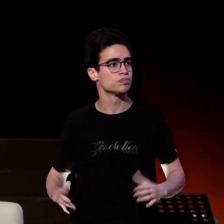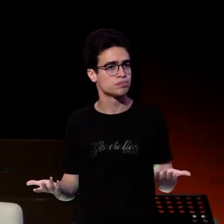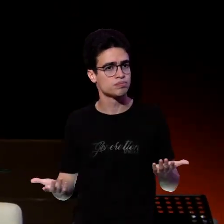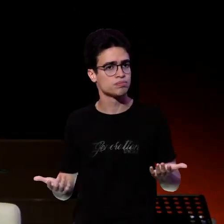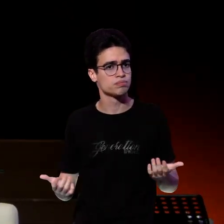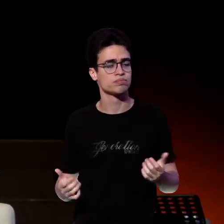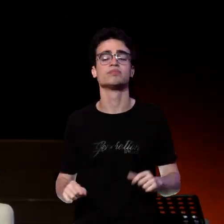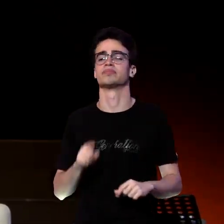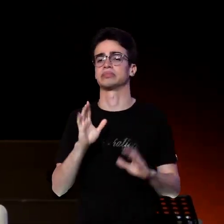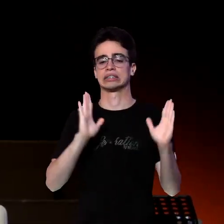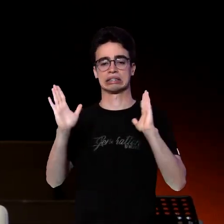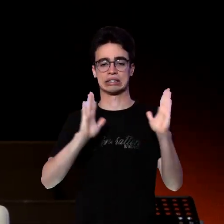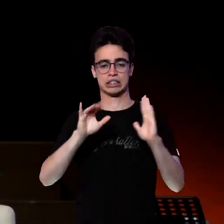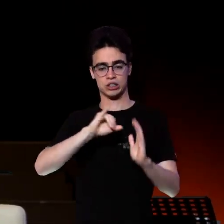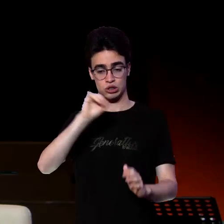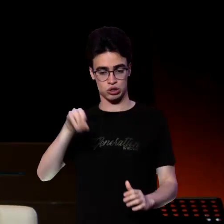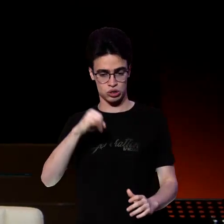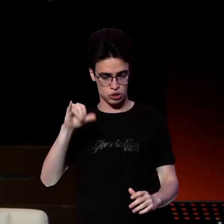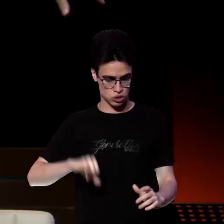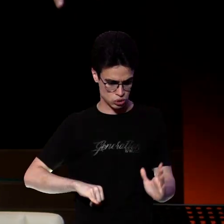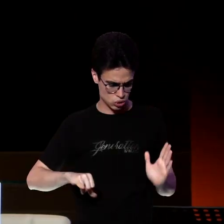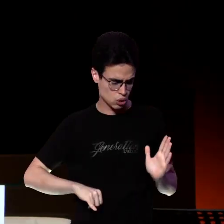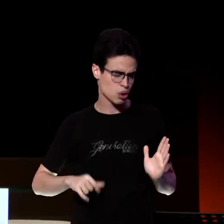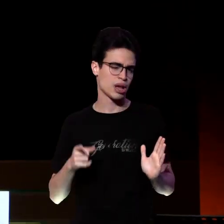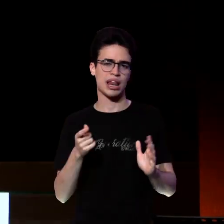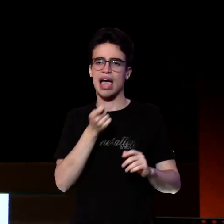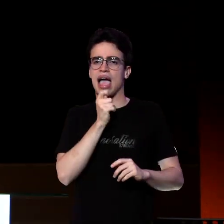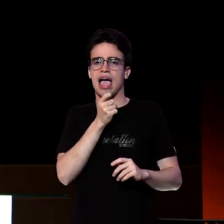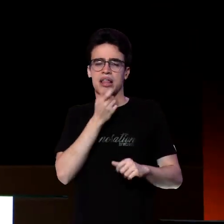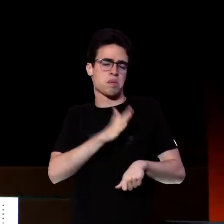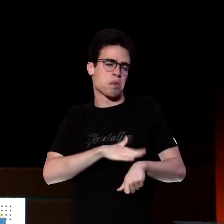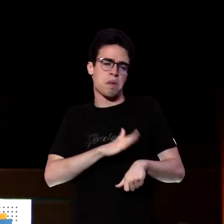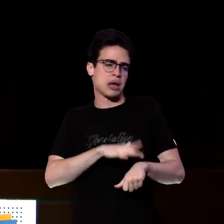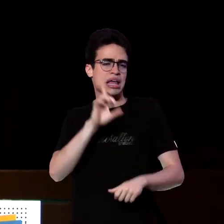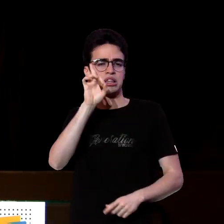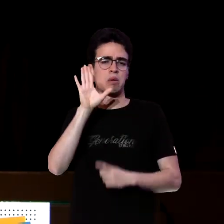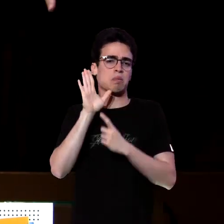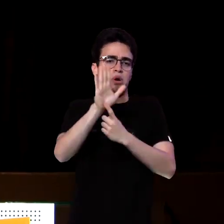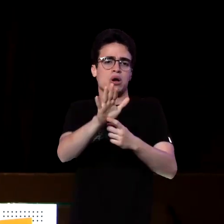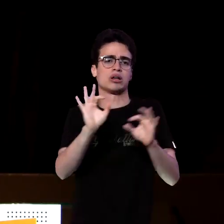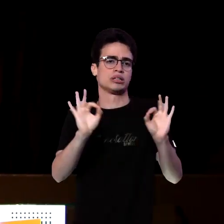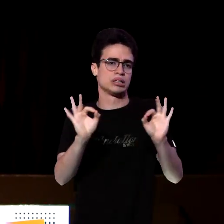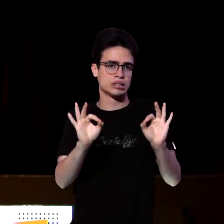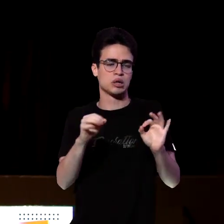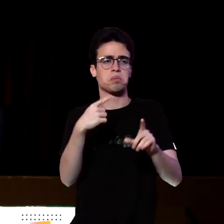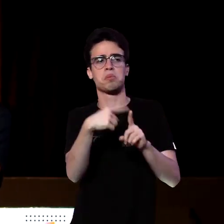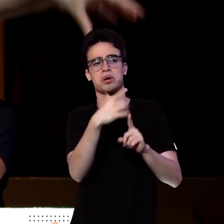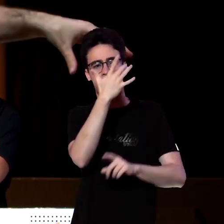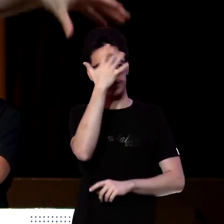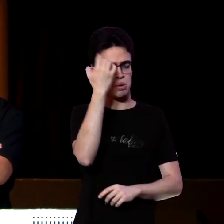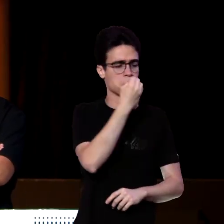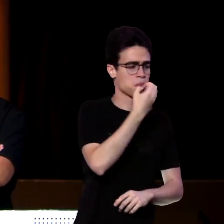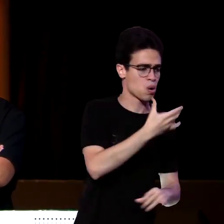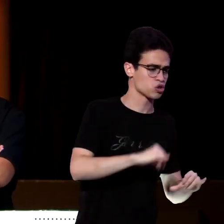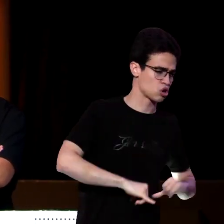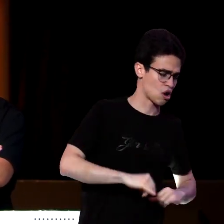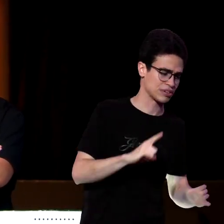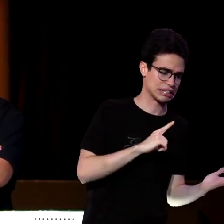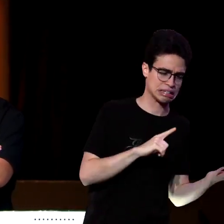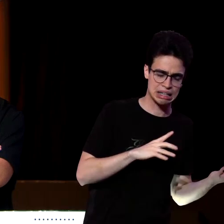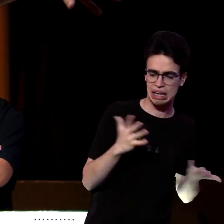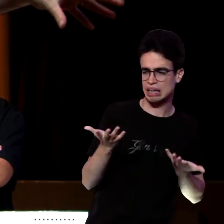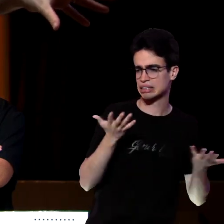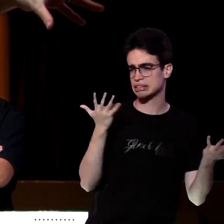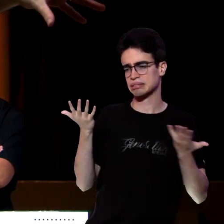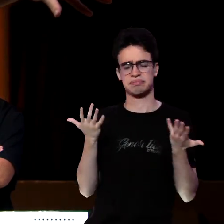Ali em Jó não estava na hora ainda de Deus revelar o plano dele e por que pessoas boas sofrem coisas ruins.